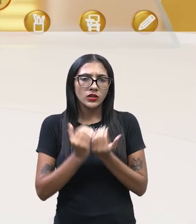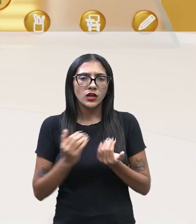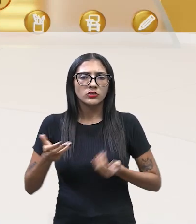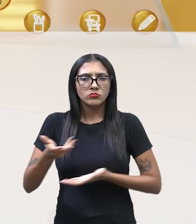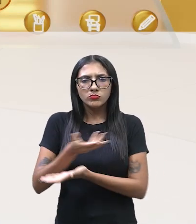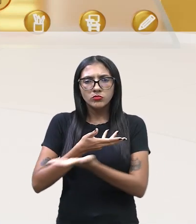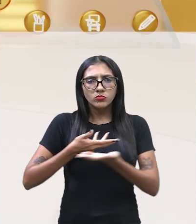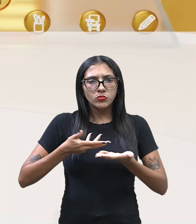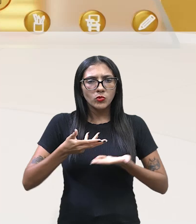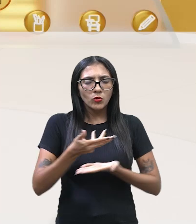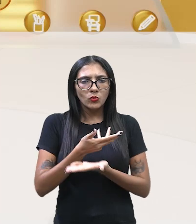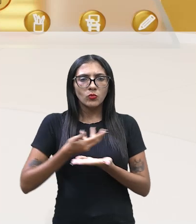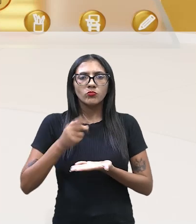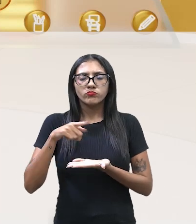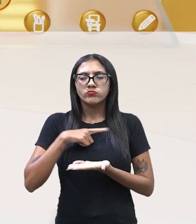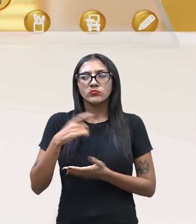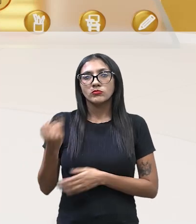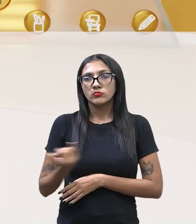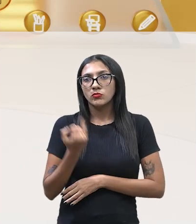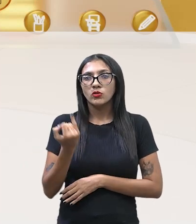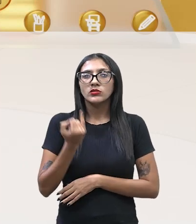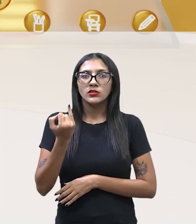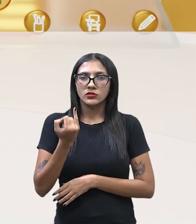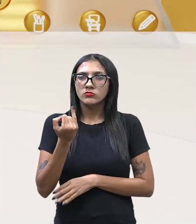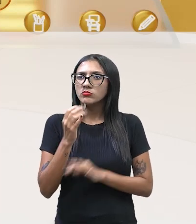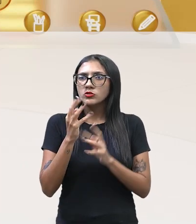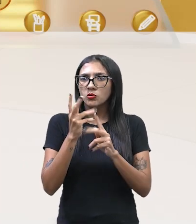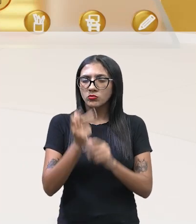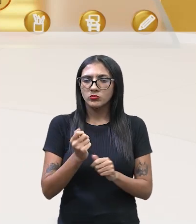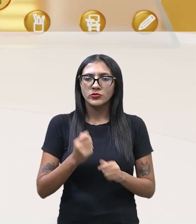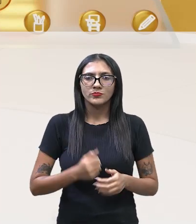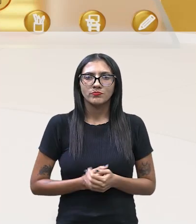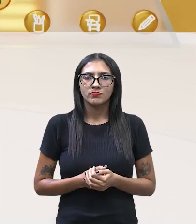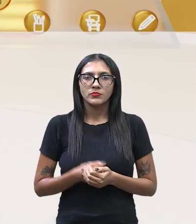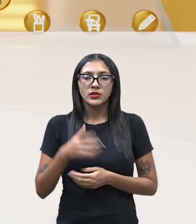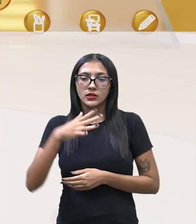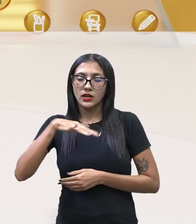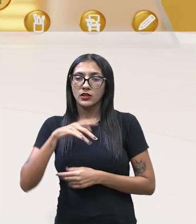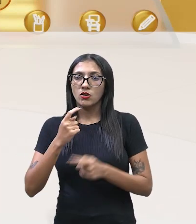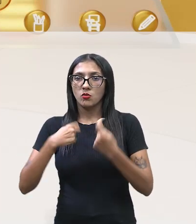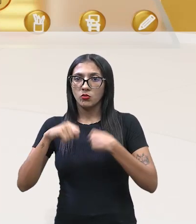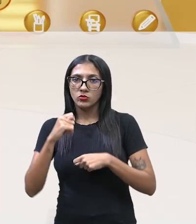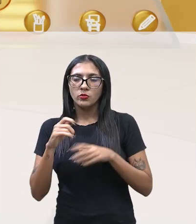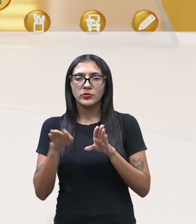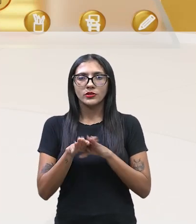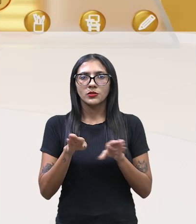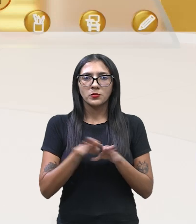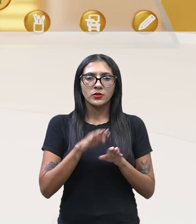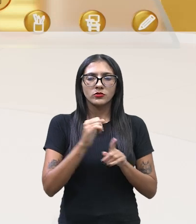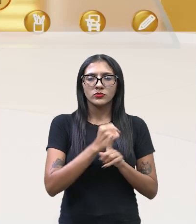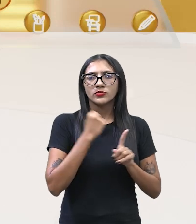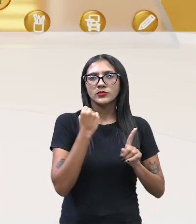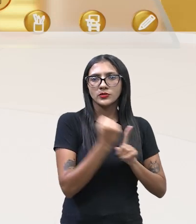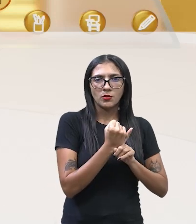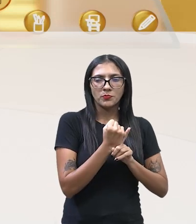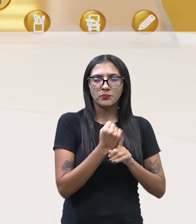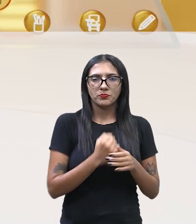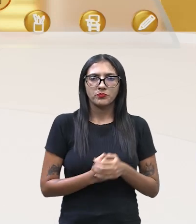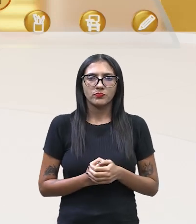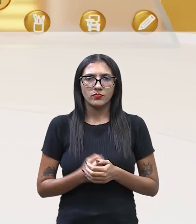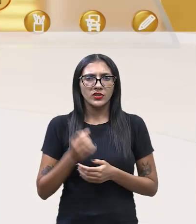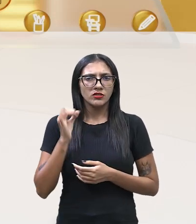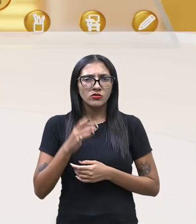para impactar a sociedade como um todo, tanto no lado econômico como no lado social. A gente não pode pensar na